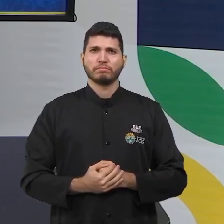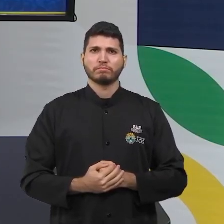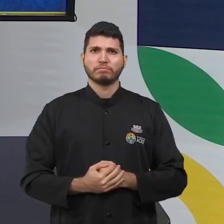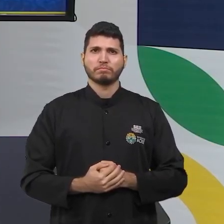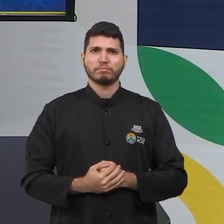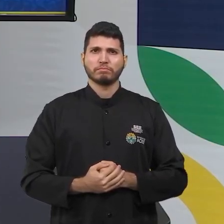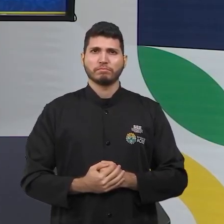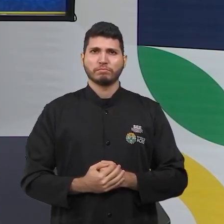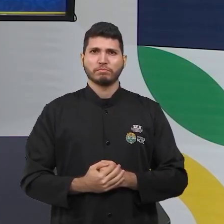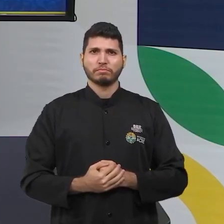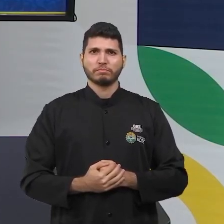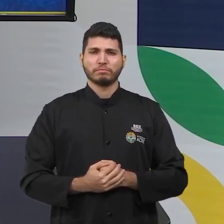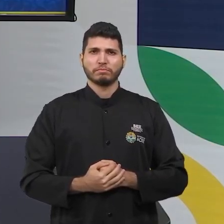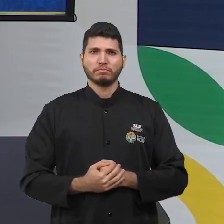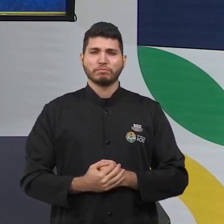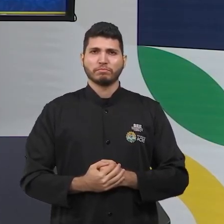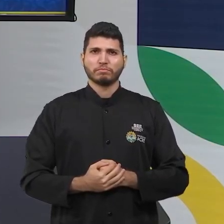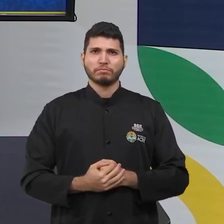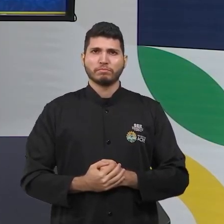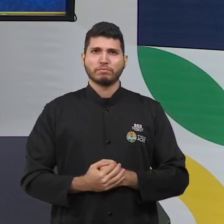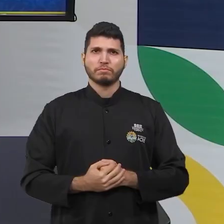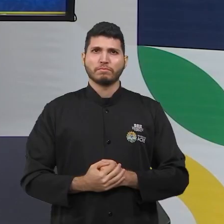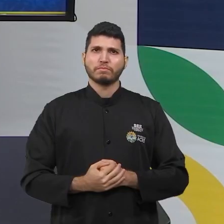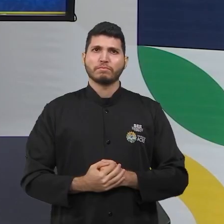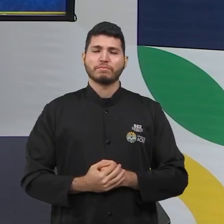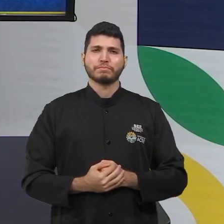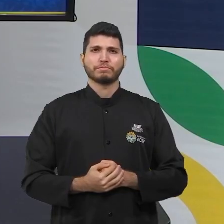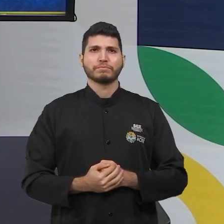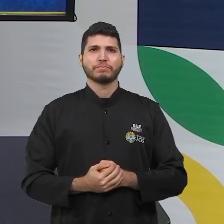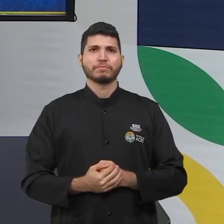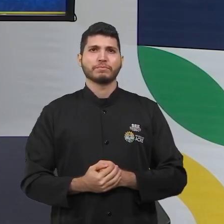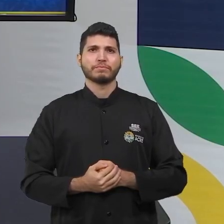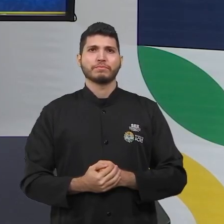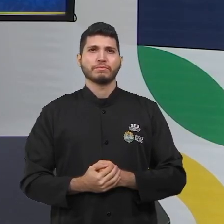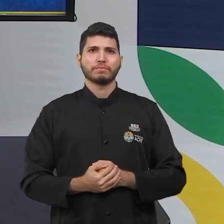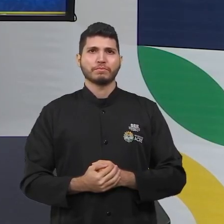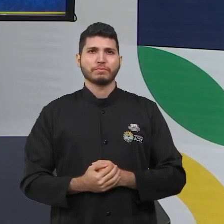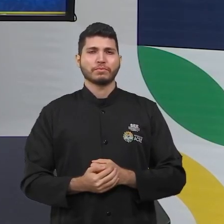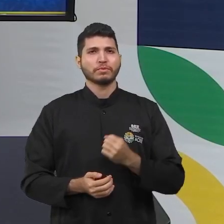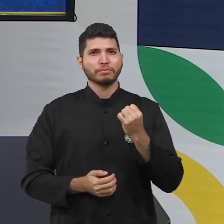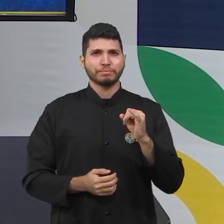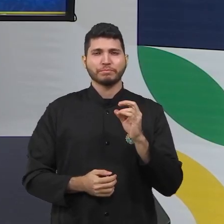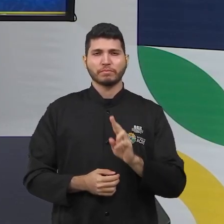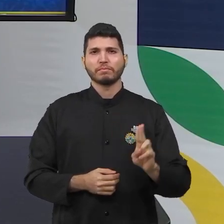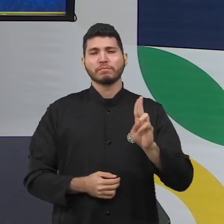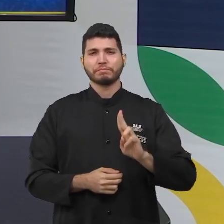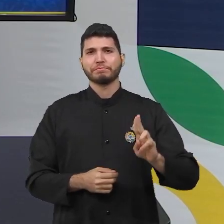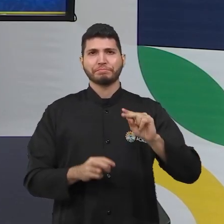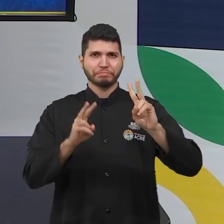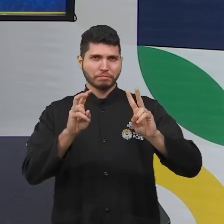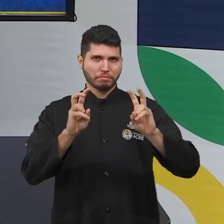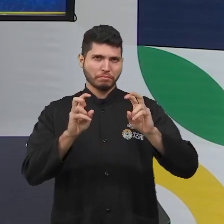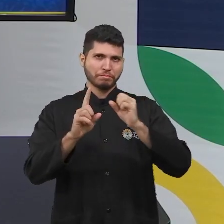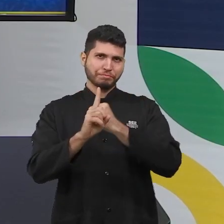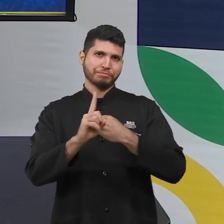ela trazer para esse público, ele vai melhor se identificar e vai atrair ainda mais